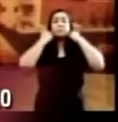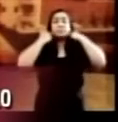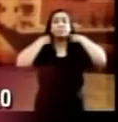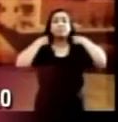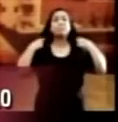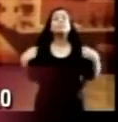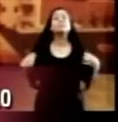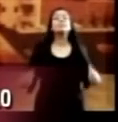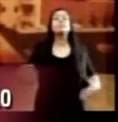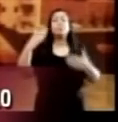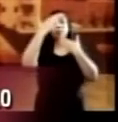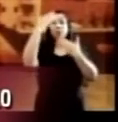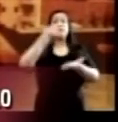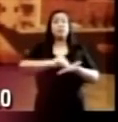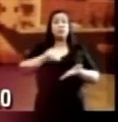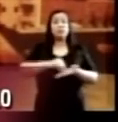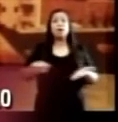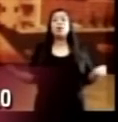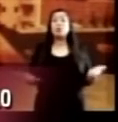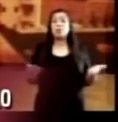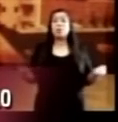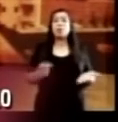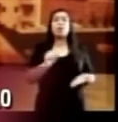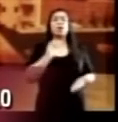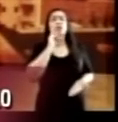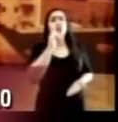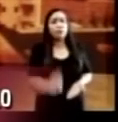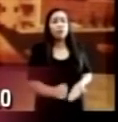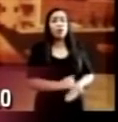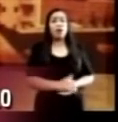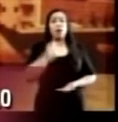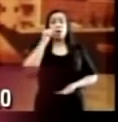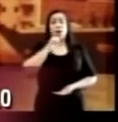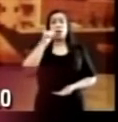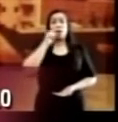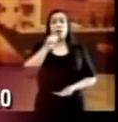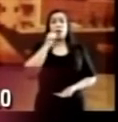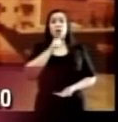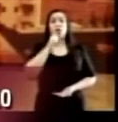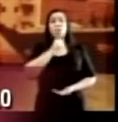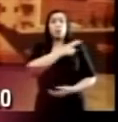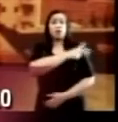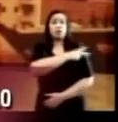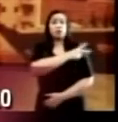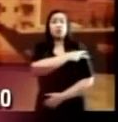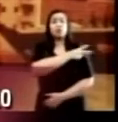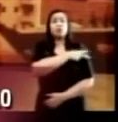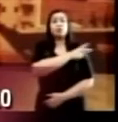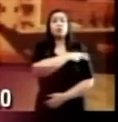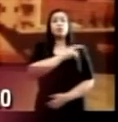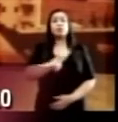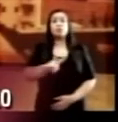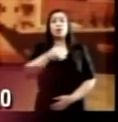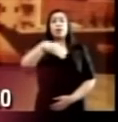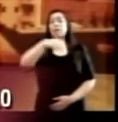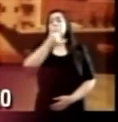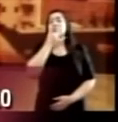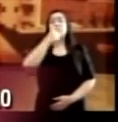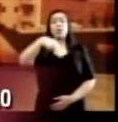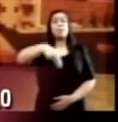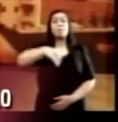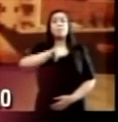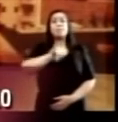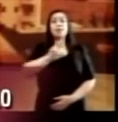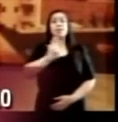obrigada pelas considerações, secretário. E agora, então, eu passo a palavra à gerente da Vigilância Sanitária de Rio Preto, Miriam Volk. Boa tarde,